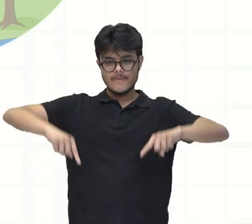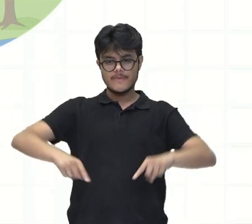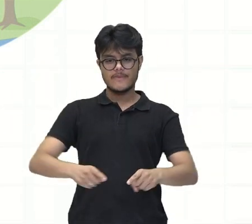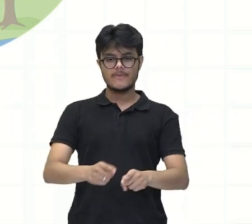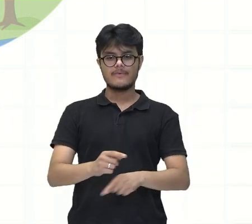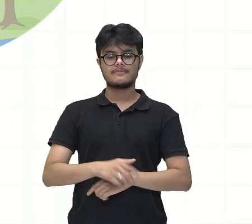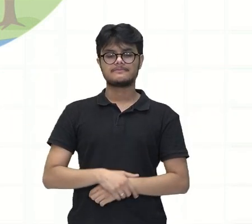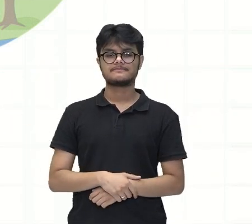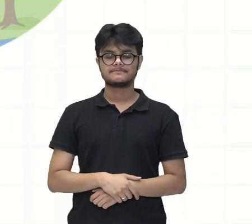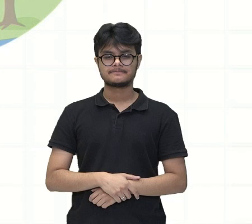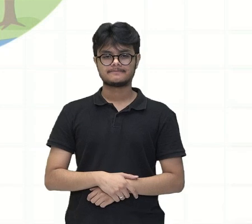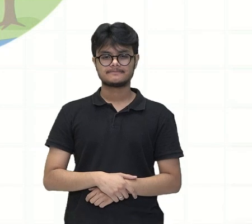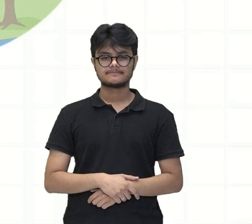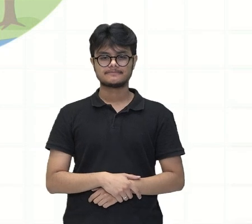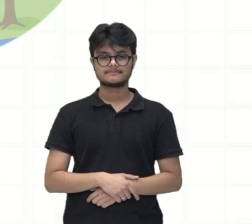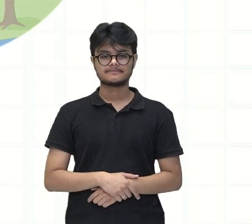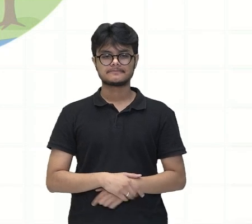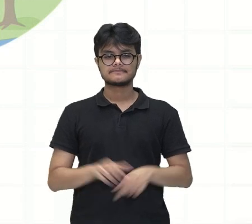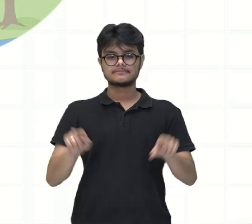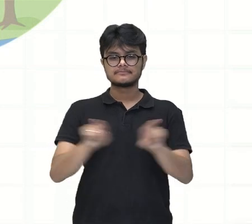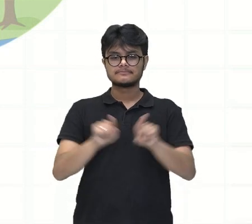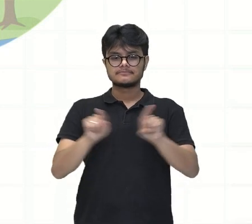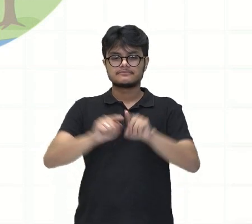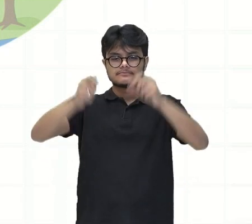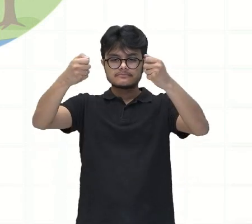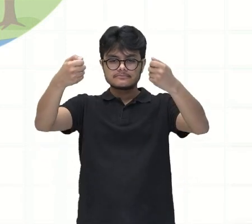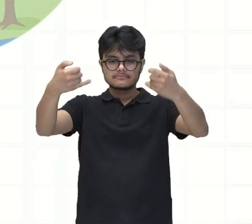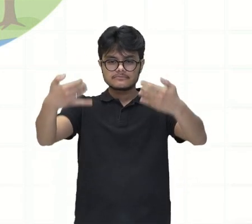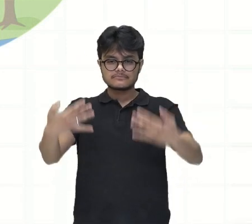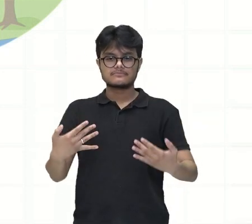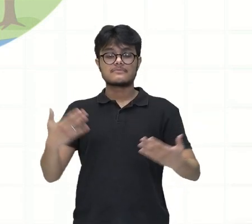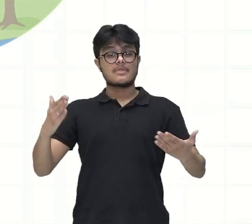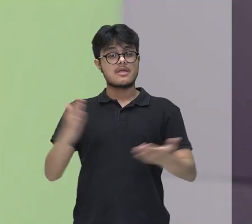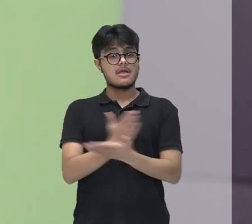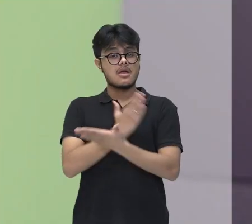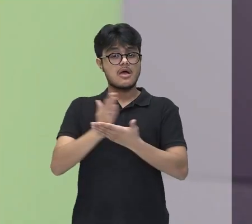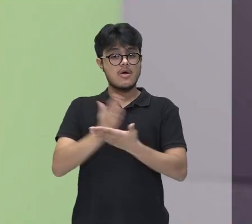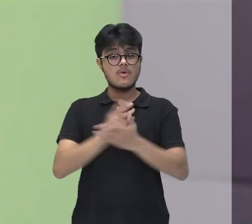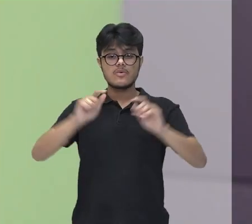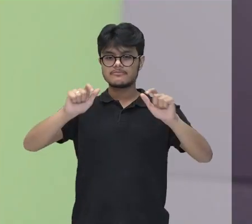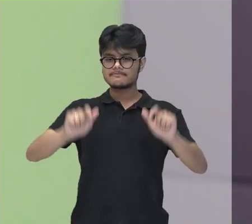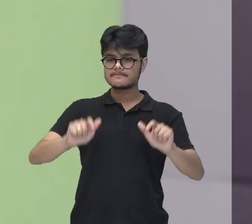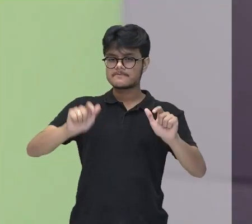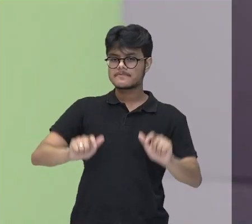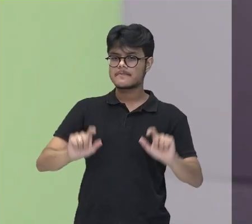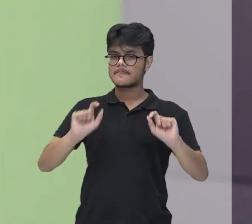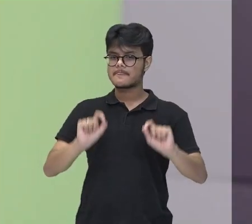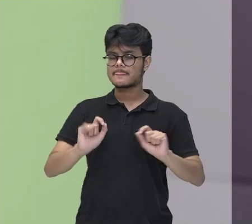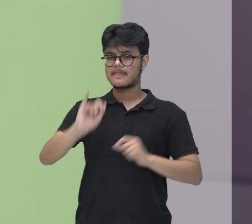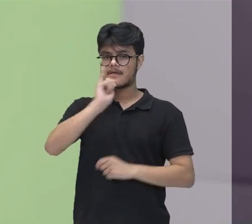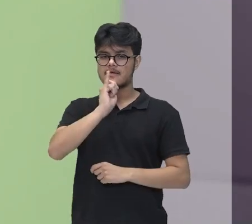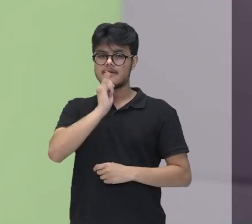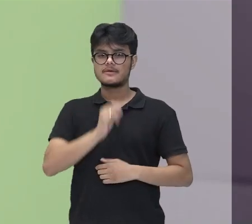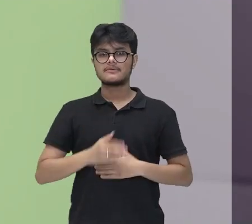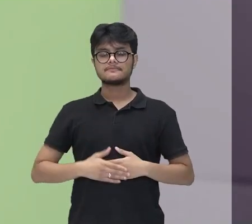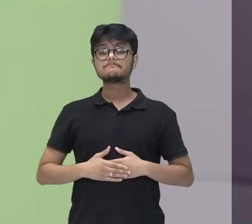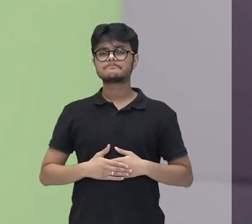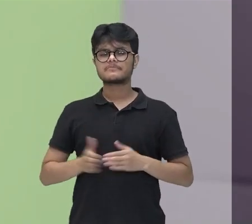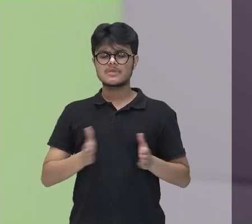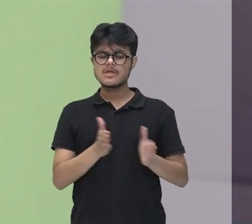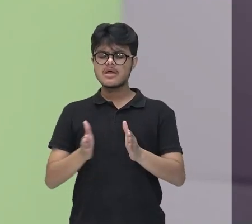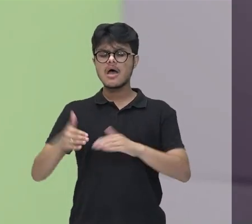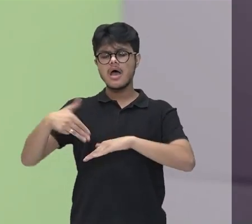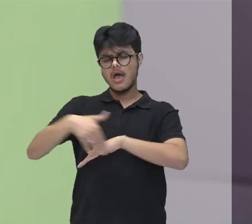tá? E quero comentar com vocês que em algumas regiões, né, de águas